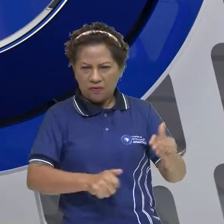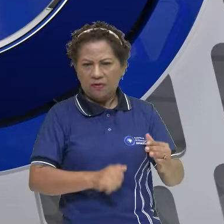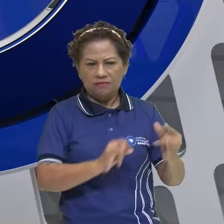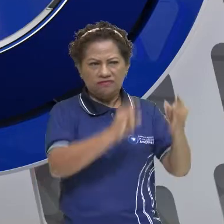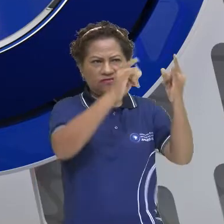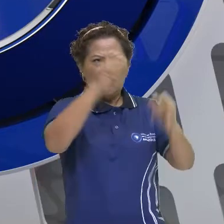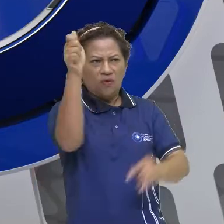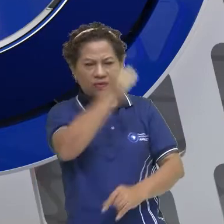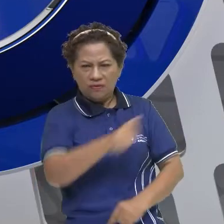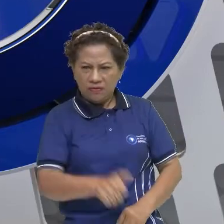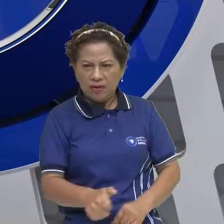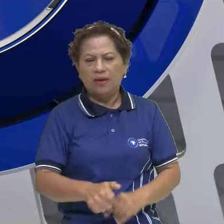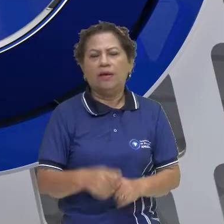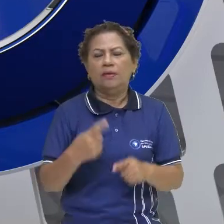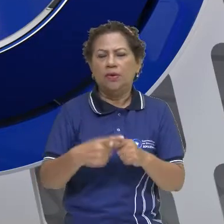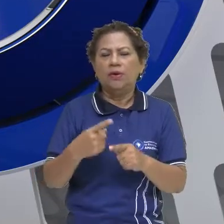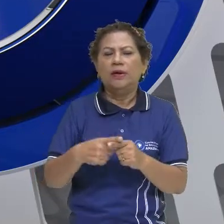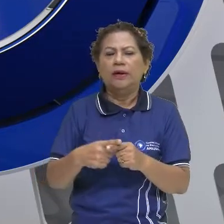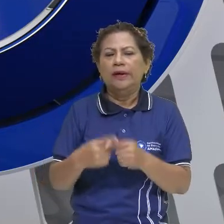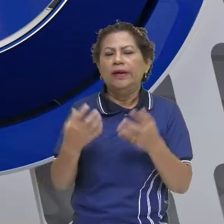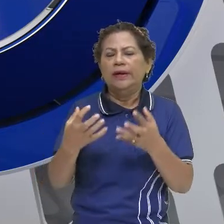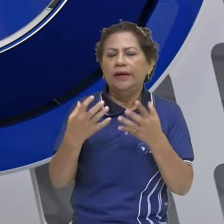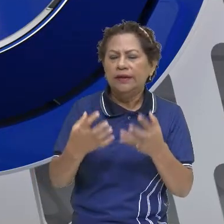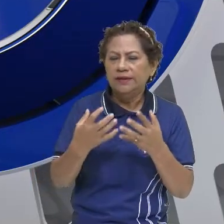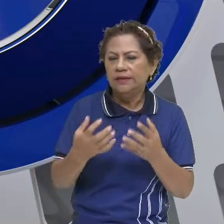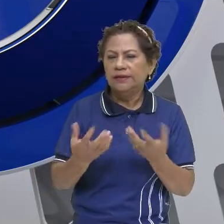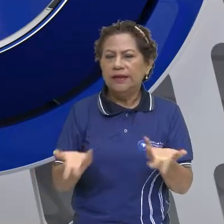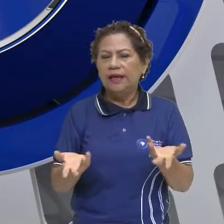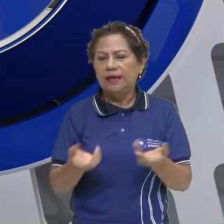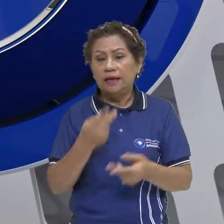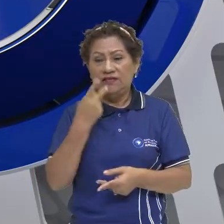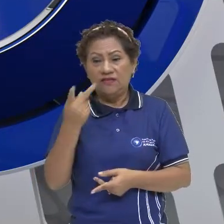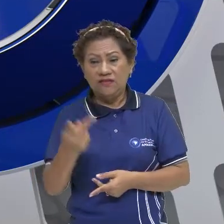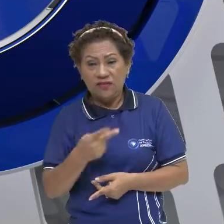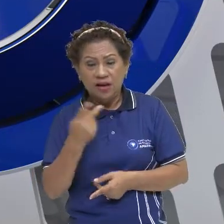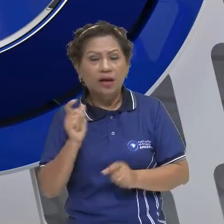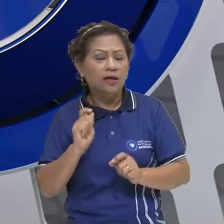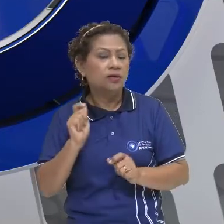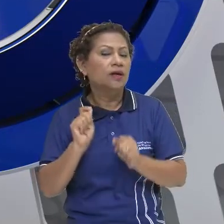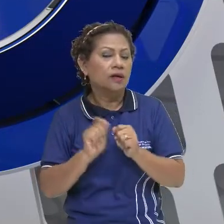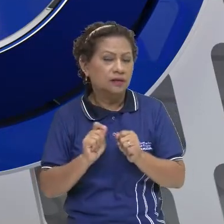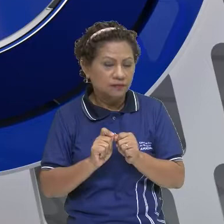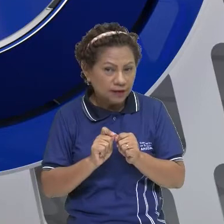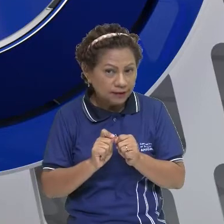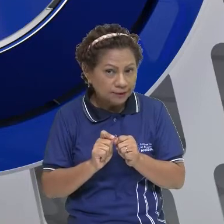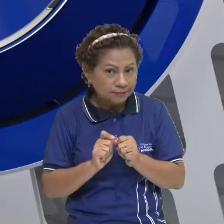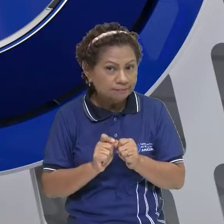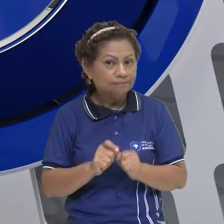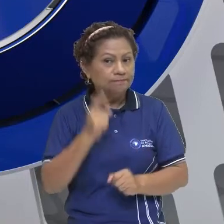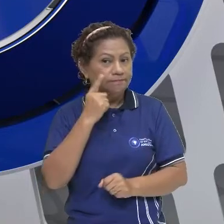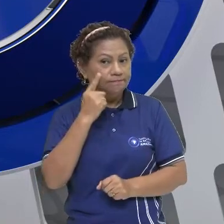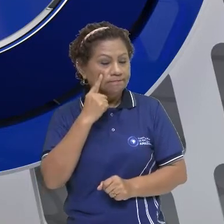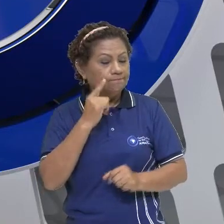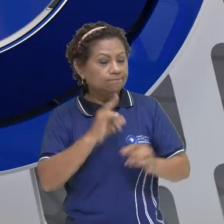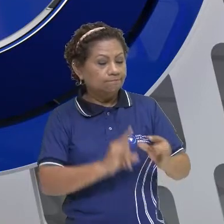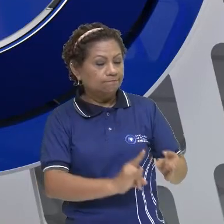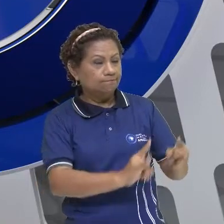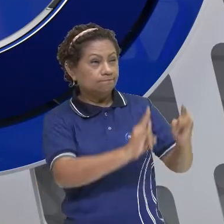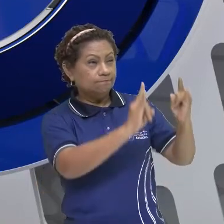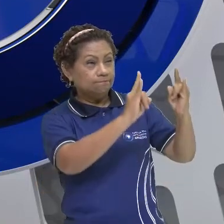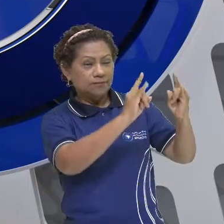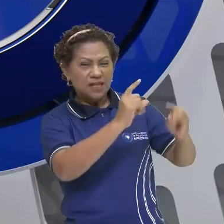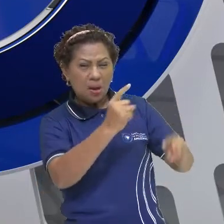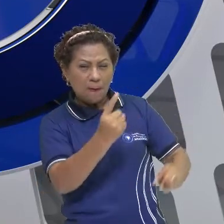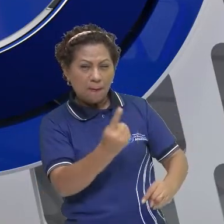eles querem trazer alguma mensagem, né, alguma insatisfação. O que eles fazem? Eles procuram prédios muito altos,